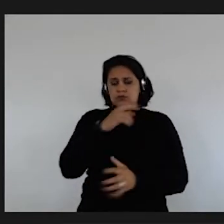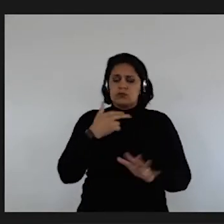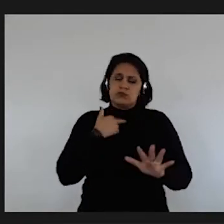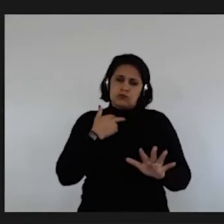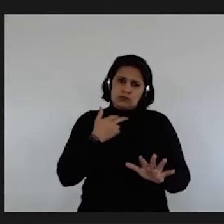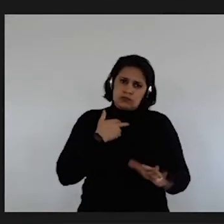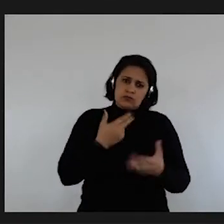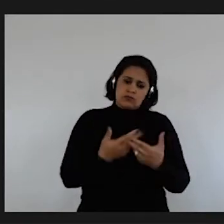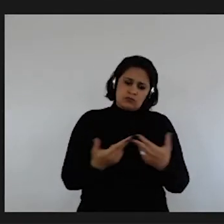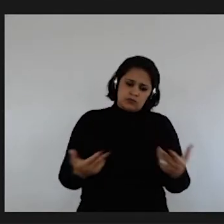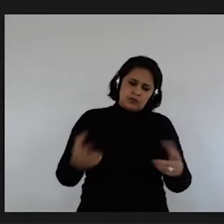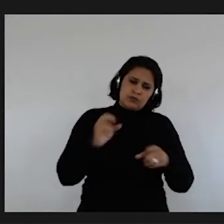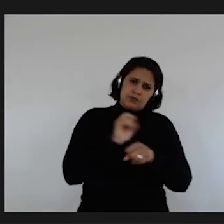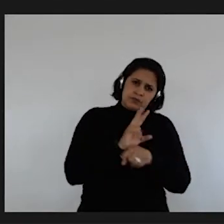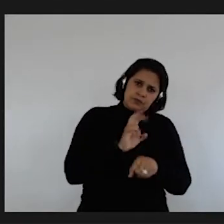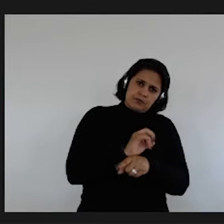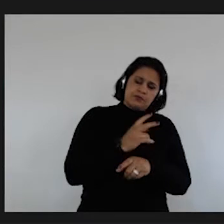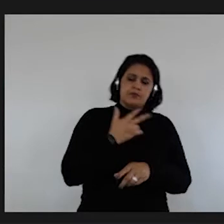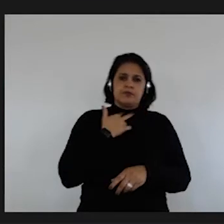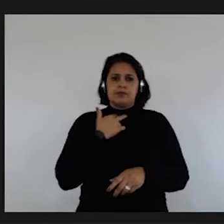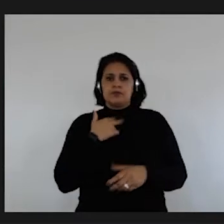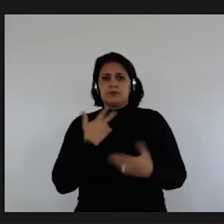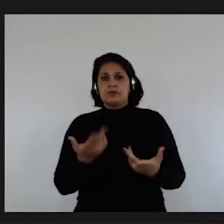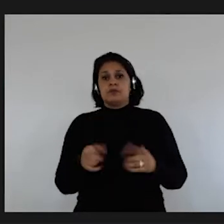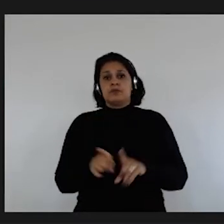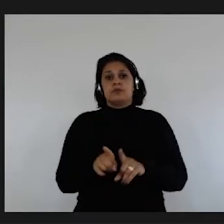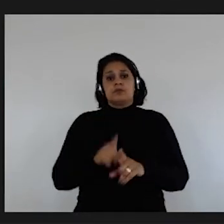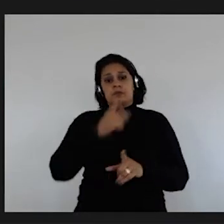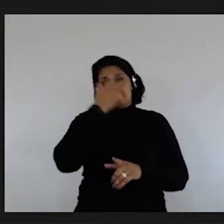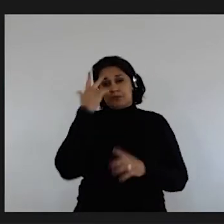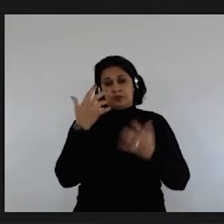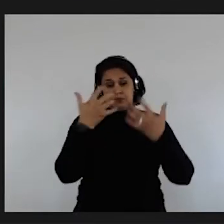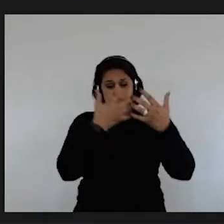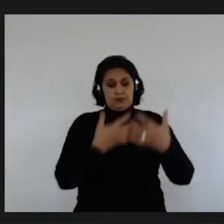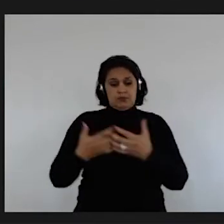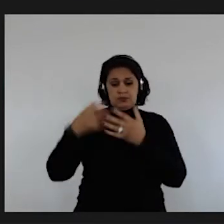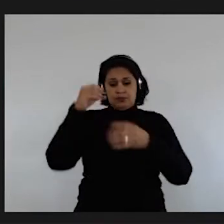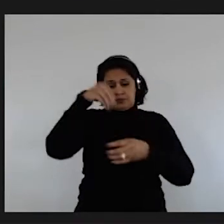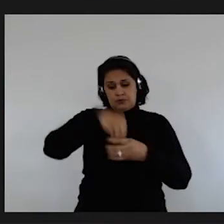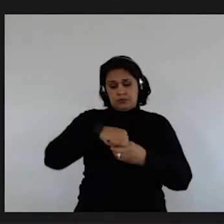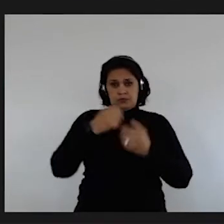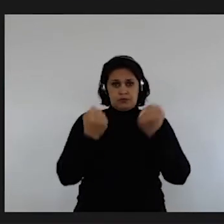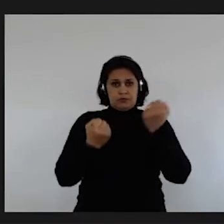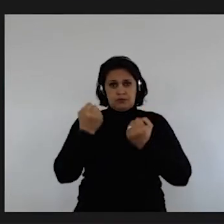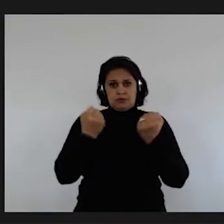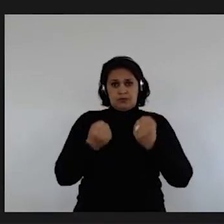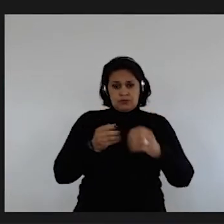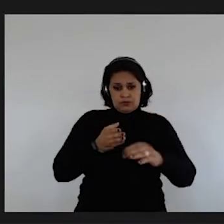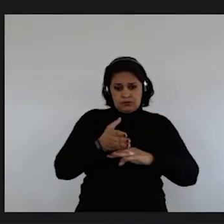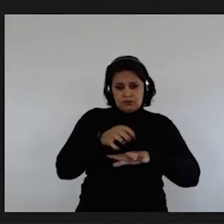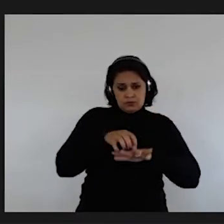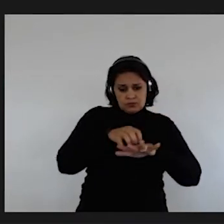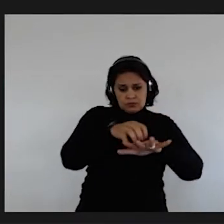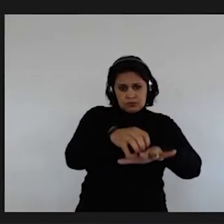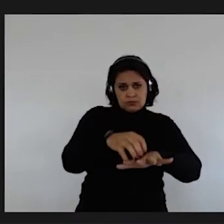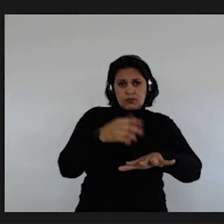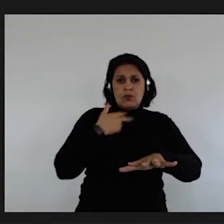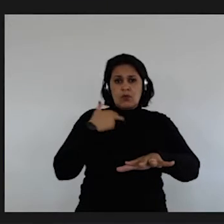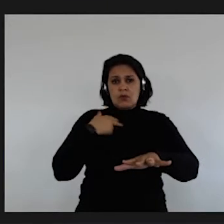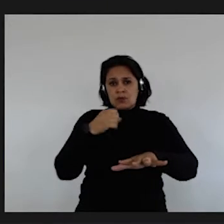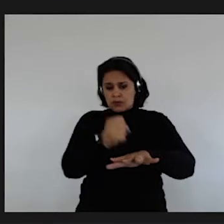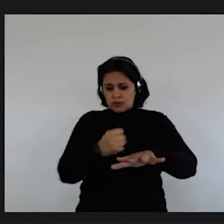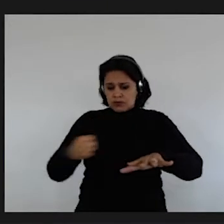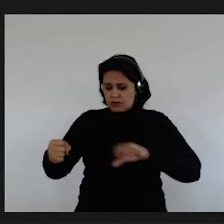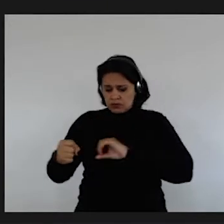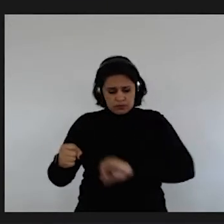agrotóxicos ou outros produtos químicos. Né? Os caminhoneiros que devem permanecer no interior do veículo durante a entrega ou carregamento de mercadorias e assim